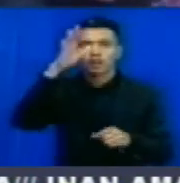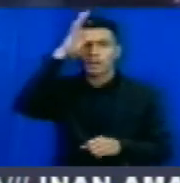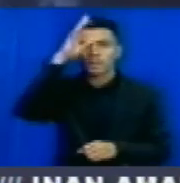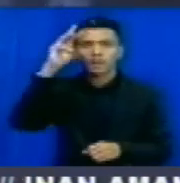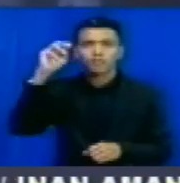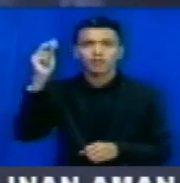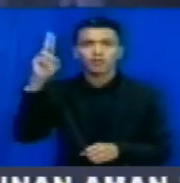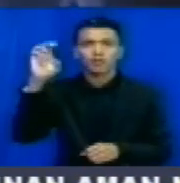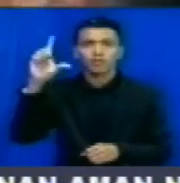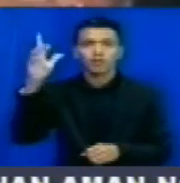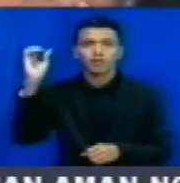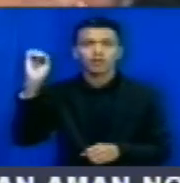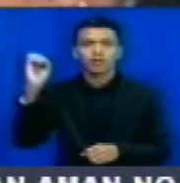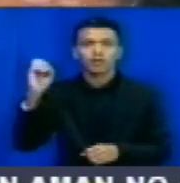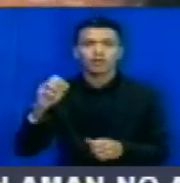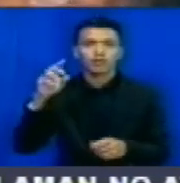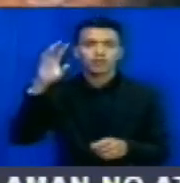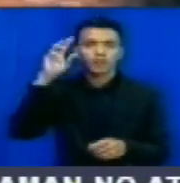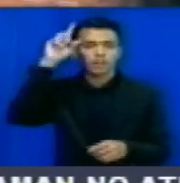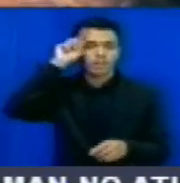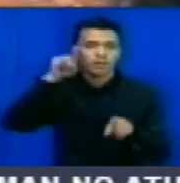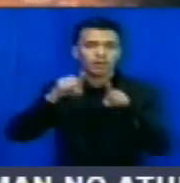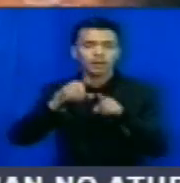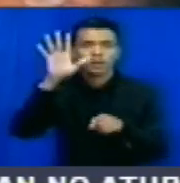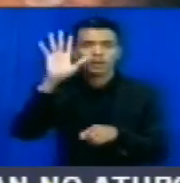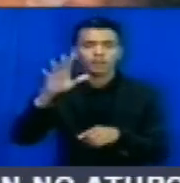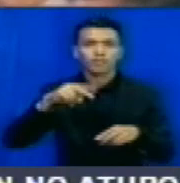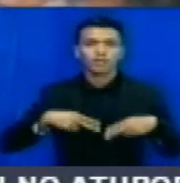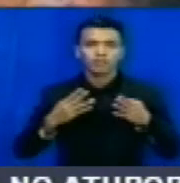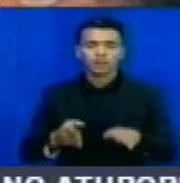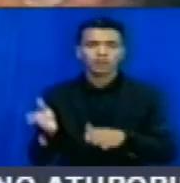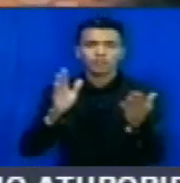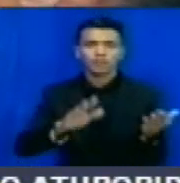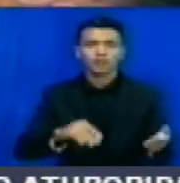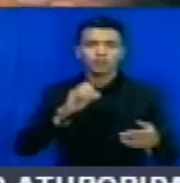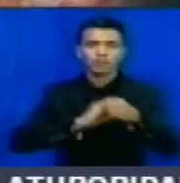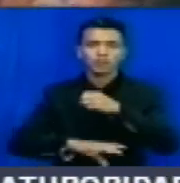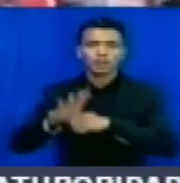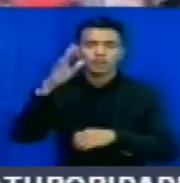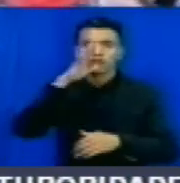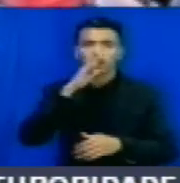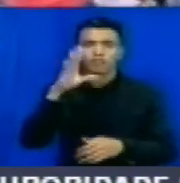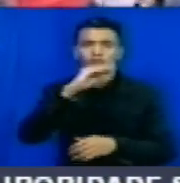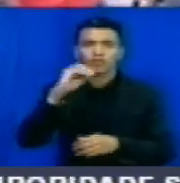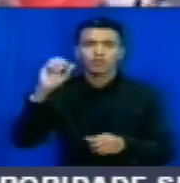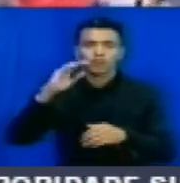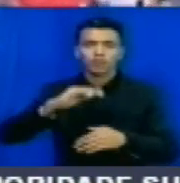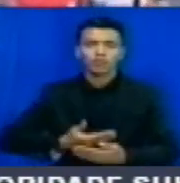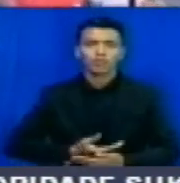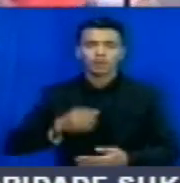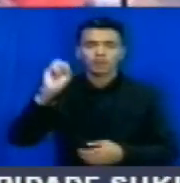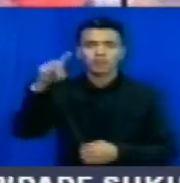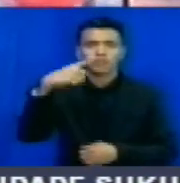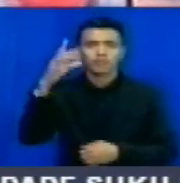maulear ho lo pelu husi mang aling nain lima. Saudoso mate husi kela nia kabeng no oang nain sanulo